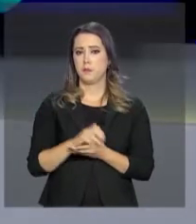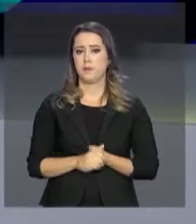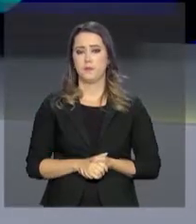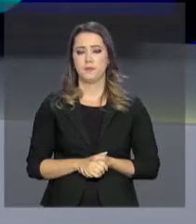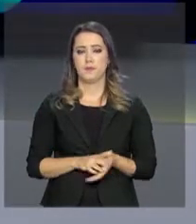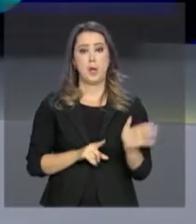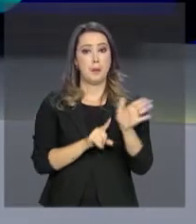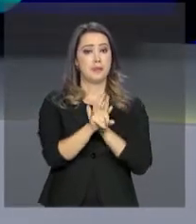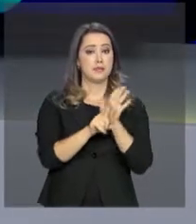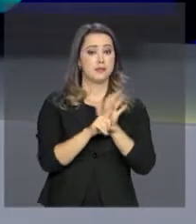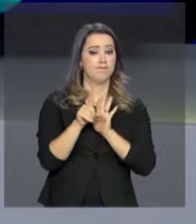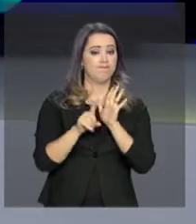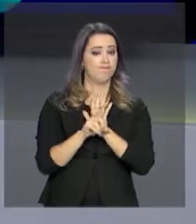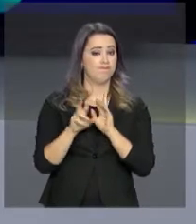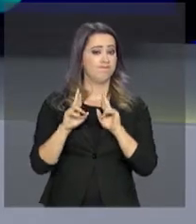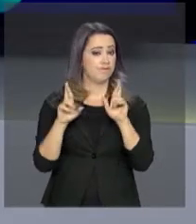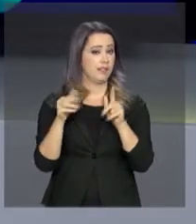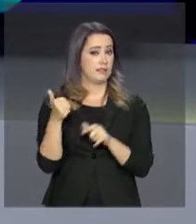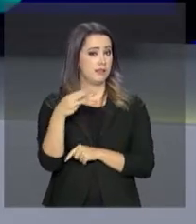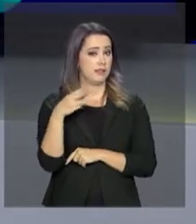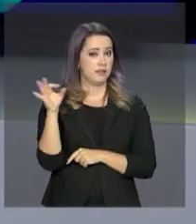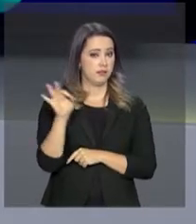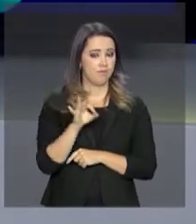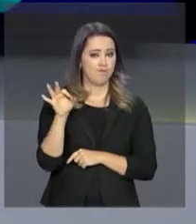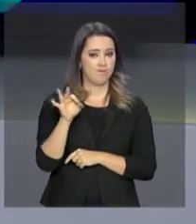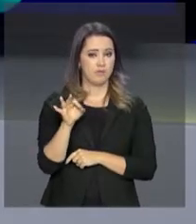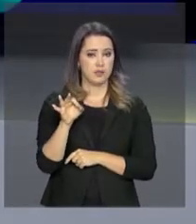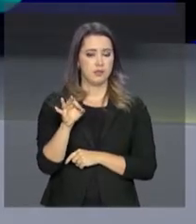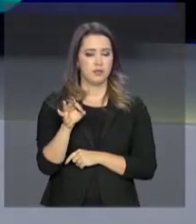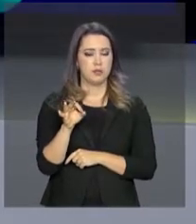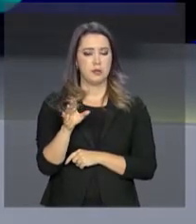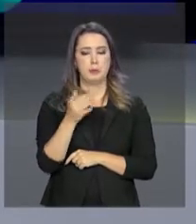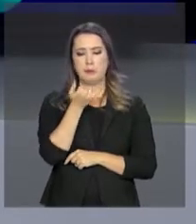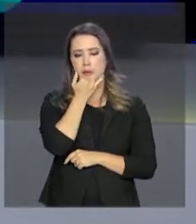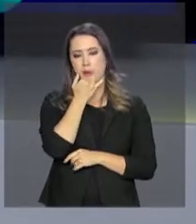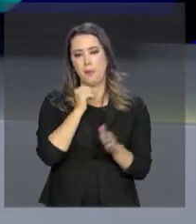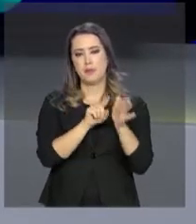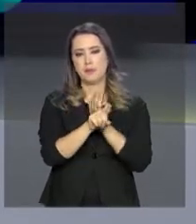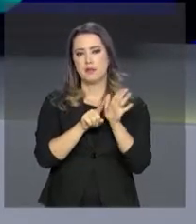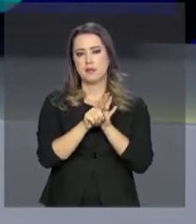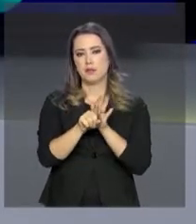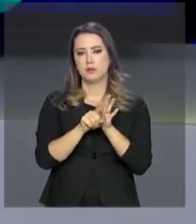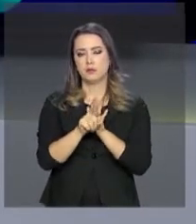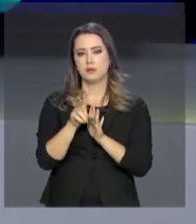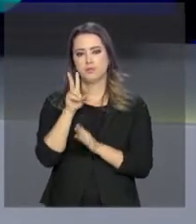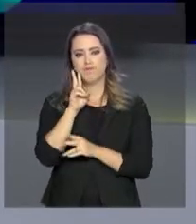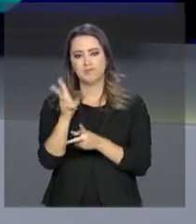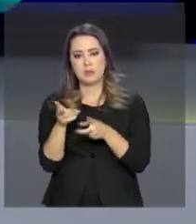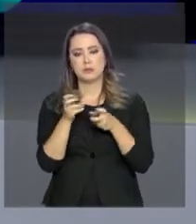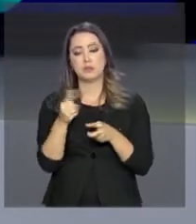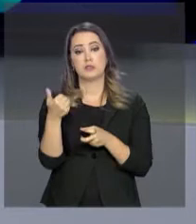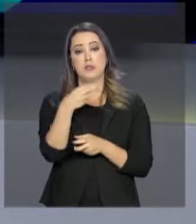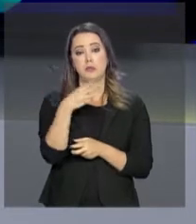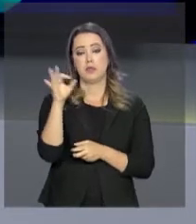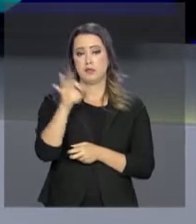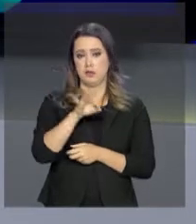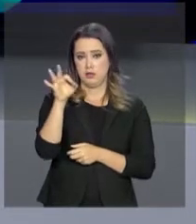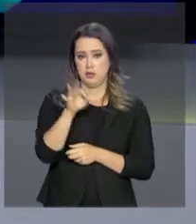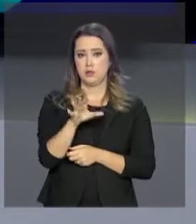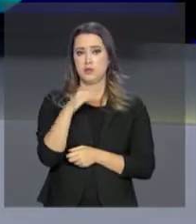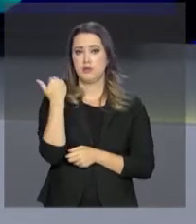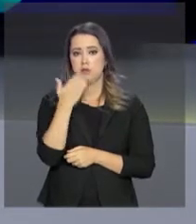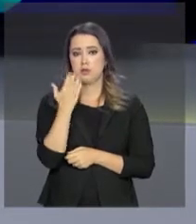pesquisadores estimam que 13 por cento das mortes de crianças pequenas no mundo poderiam ser evitadas com a amamentação